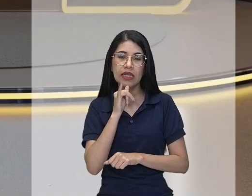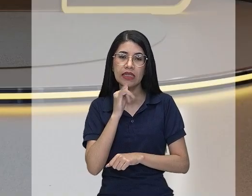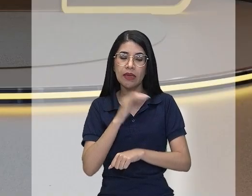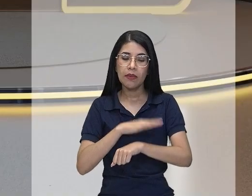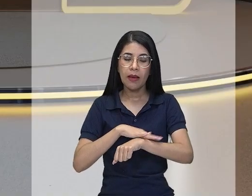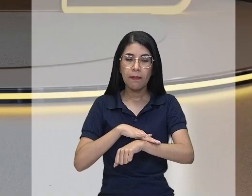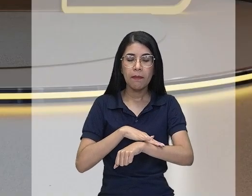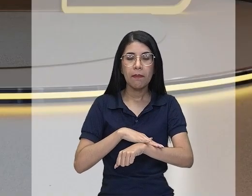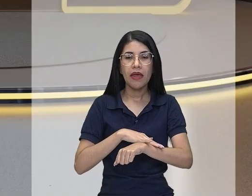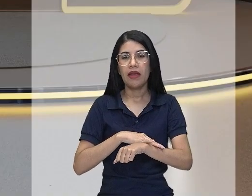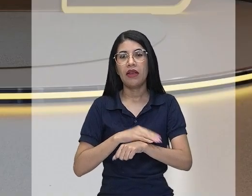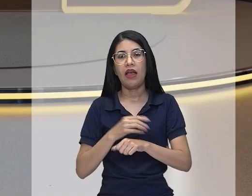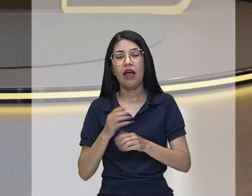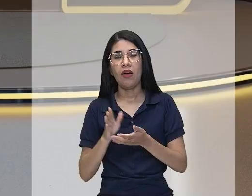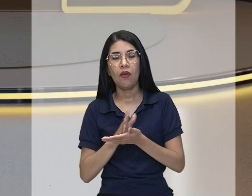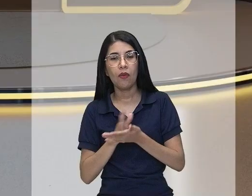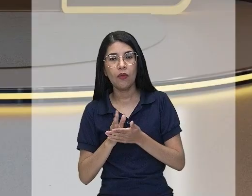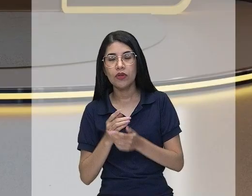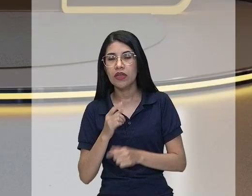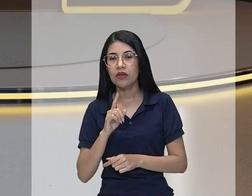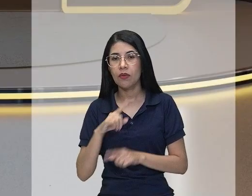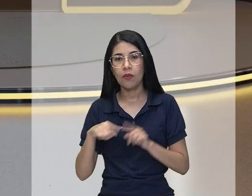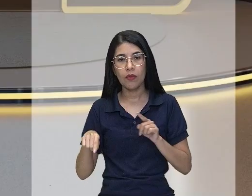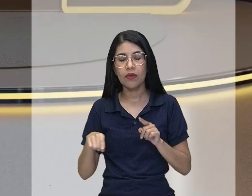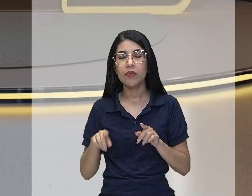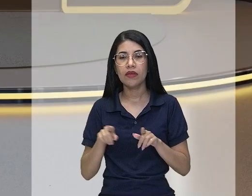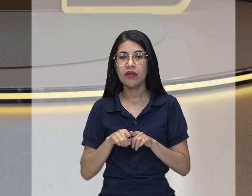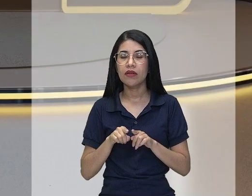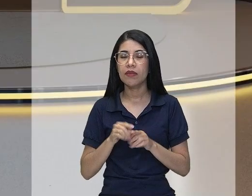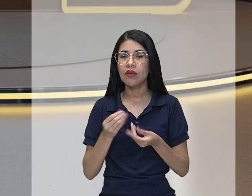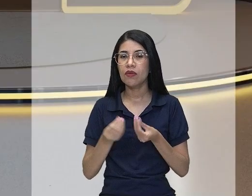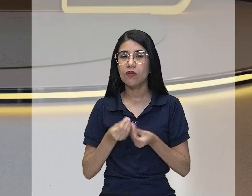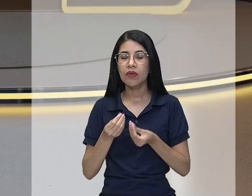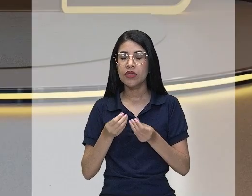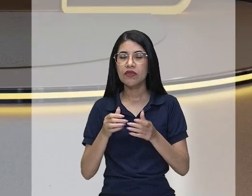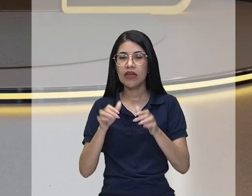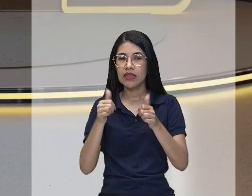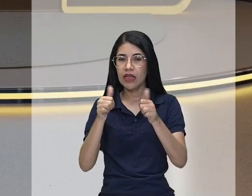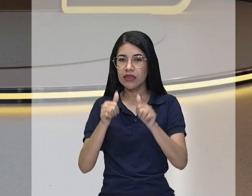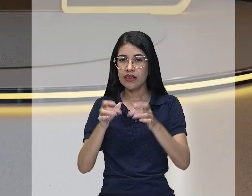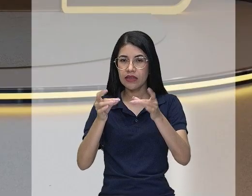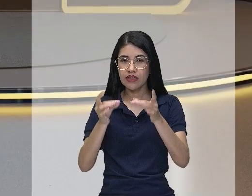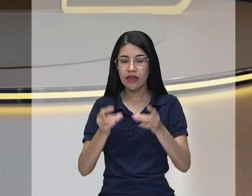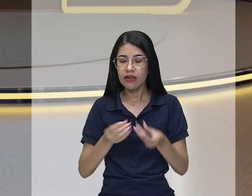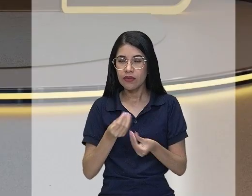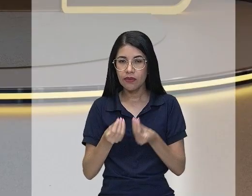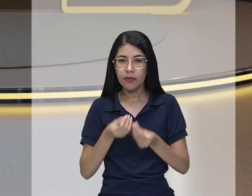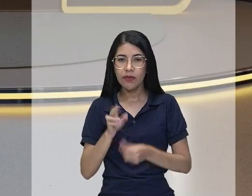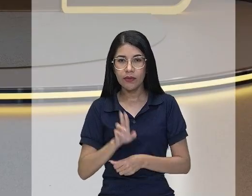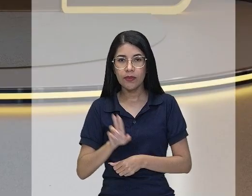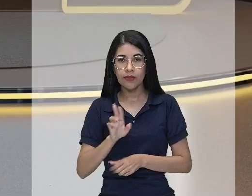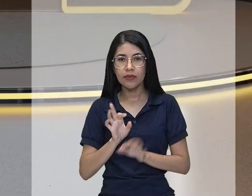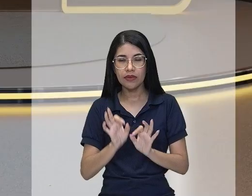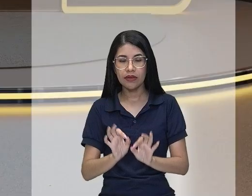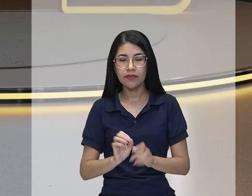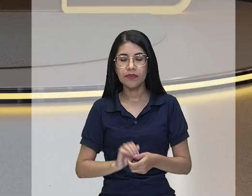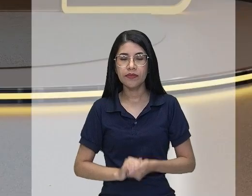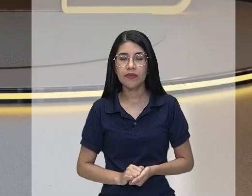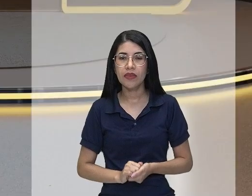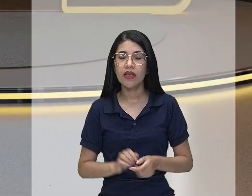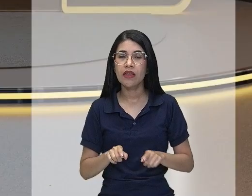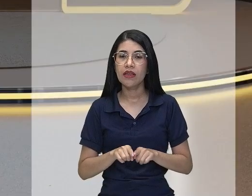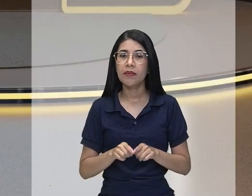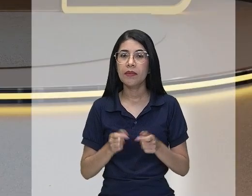não, você vai ter que ingerir. Então, a gente vai dar uma analisada mais profunda sobre cada um deles, né? Isso mesmo, né? É importante a gente ter